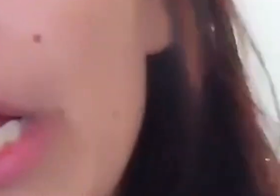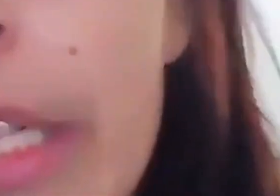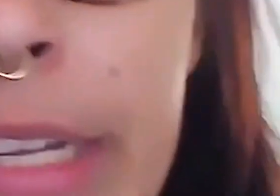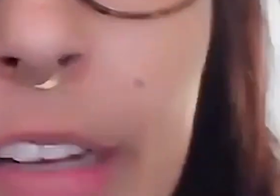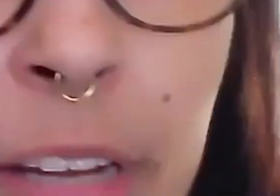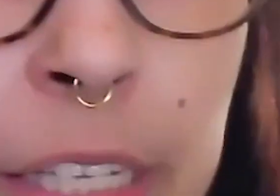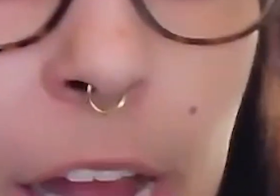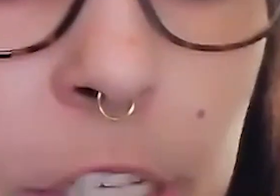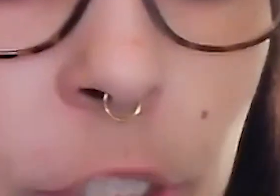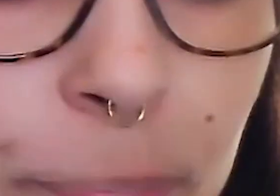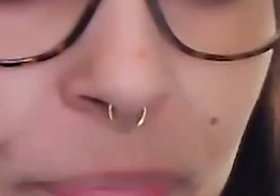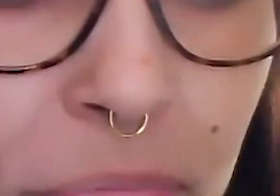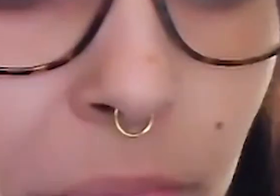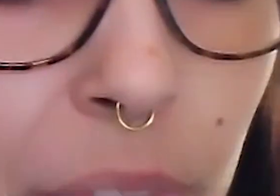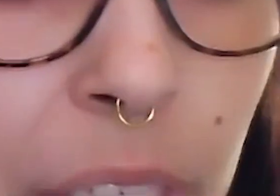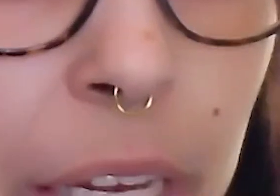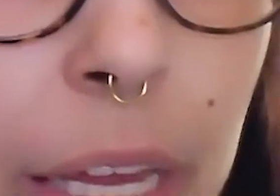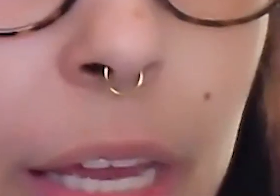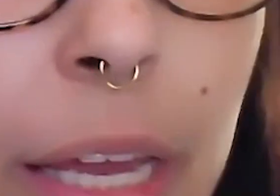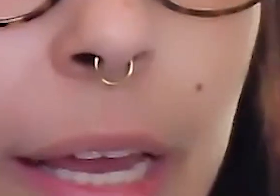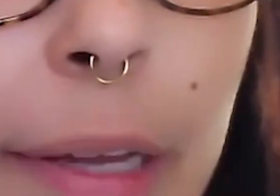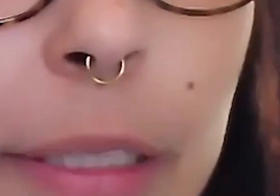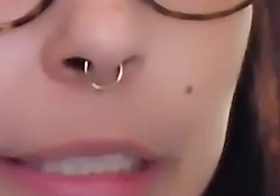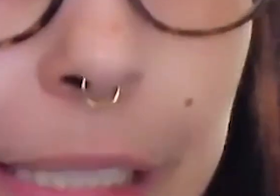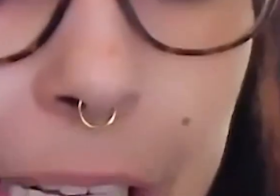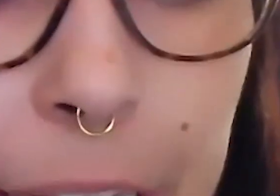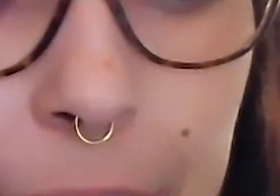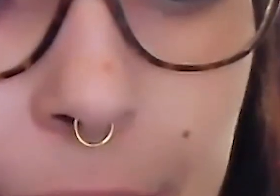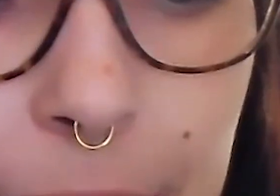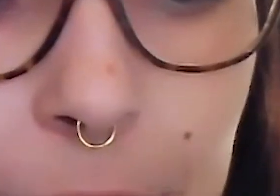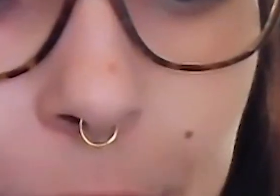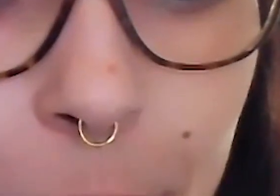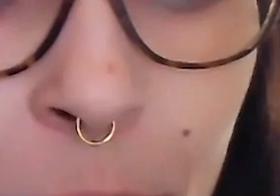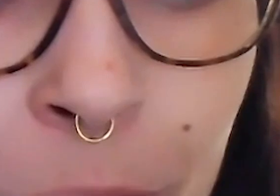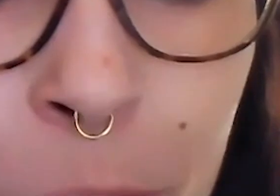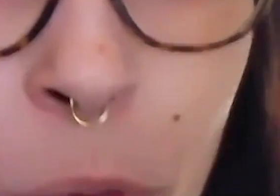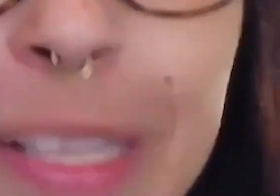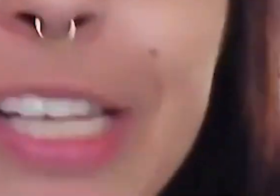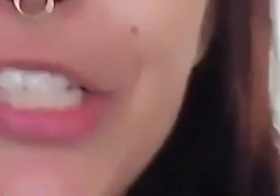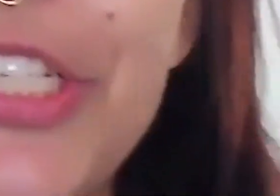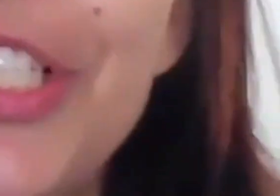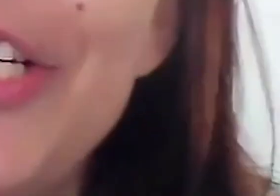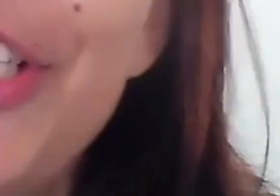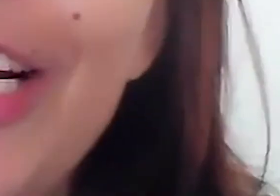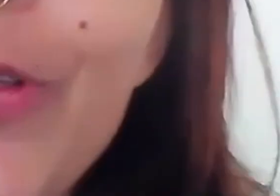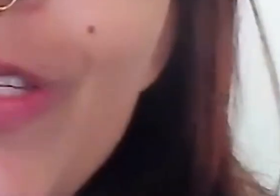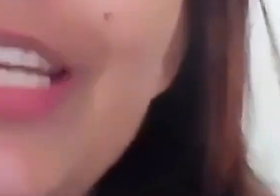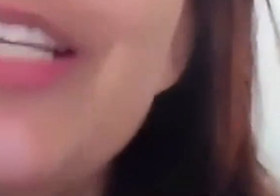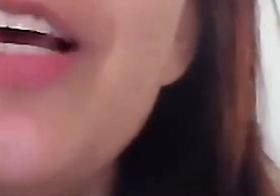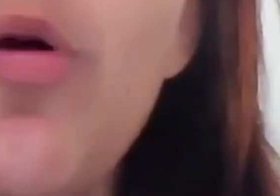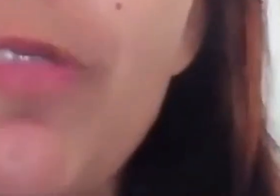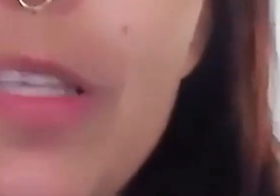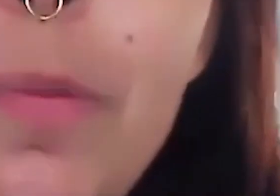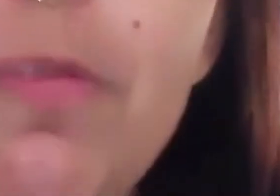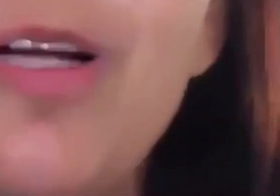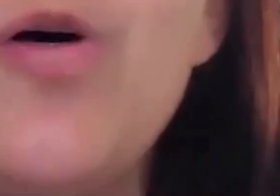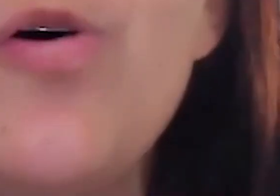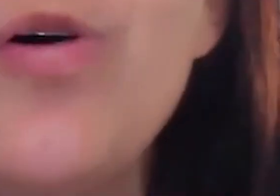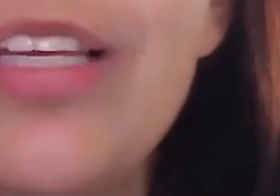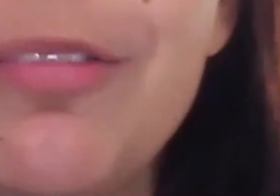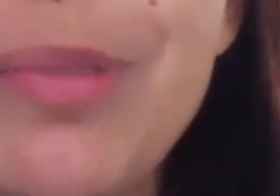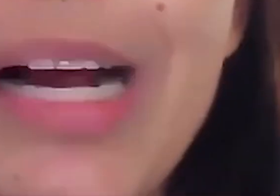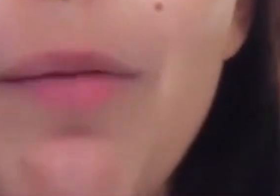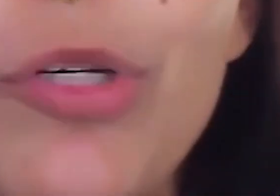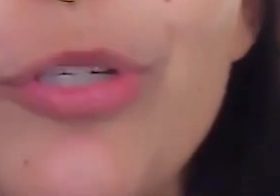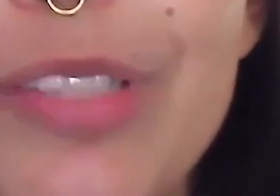somos né na verdade eh e assim por mais que a gente tente traduzir né como você mesmo